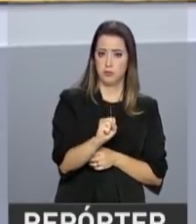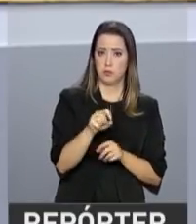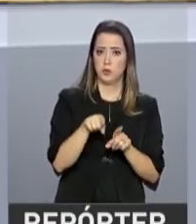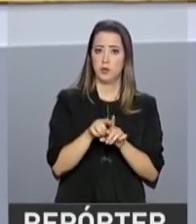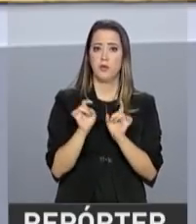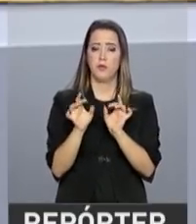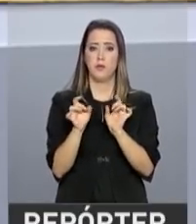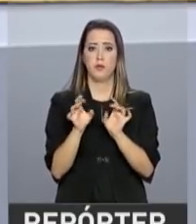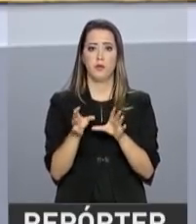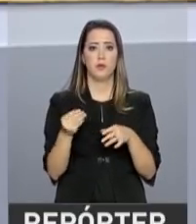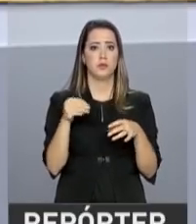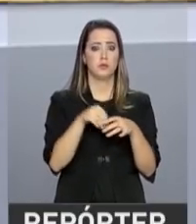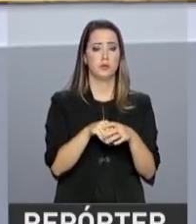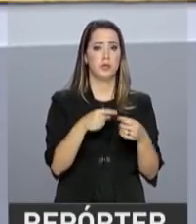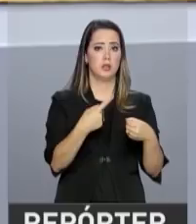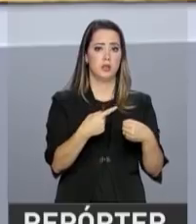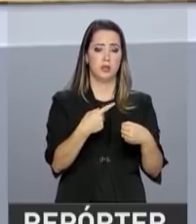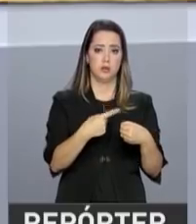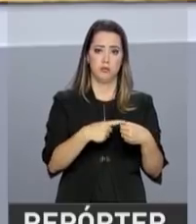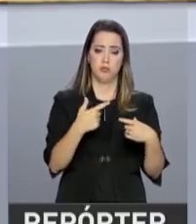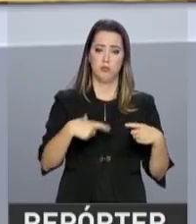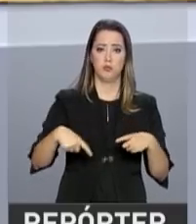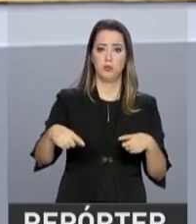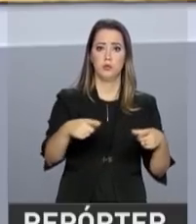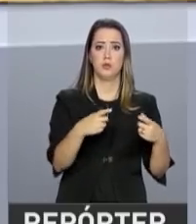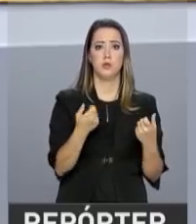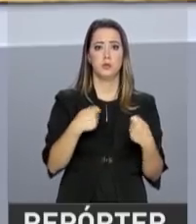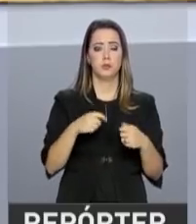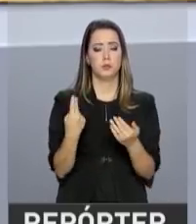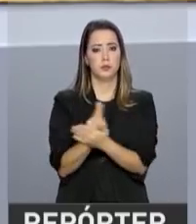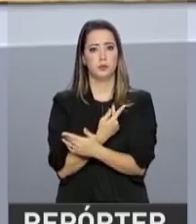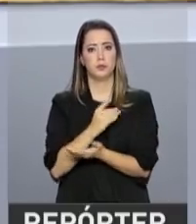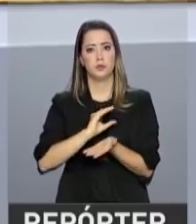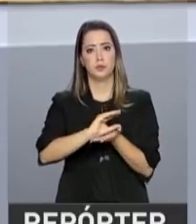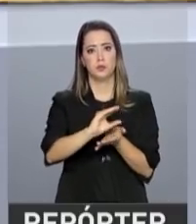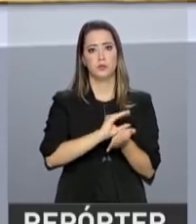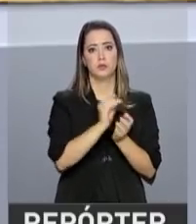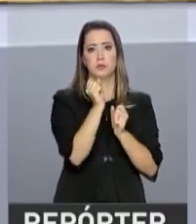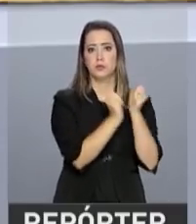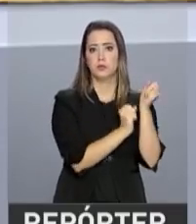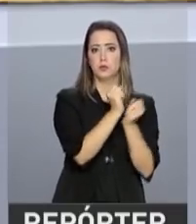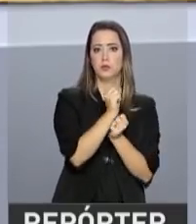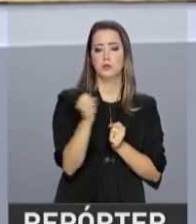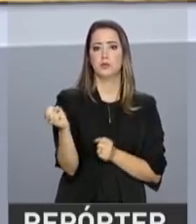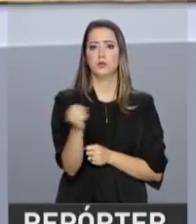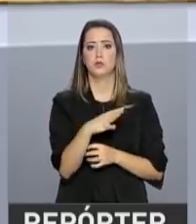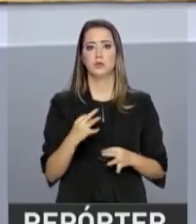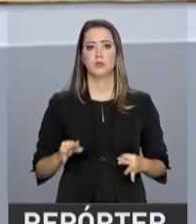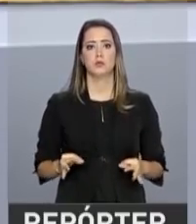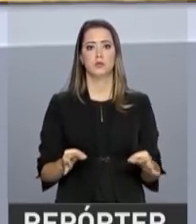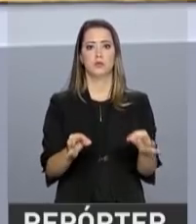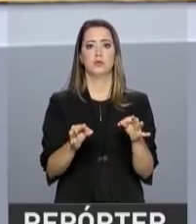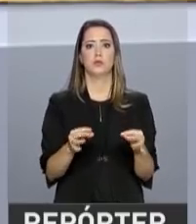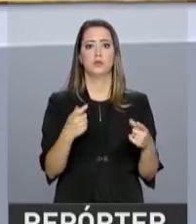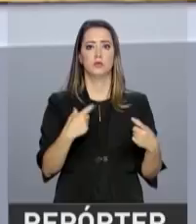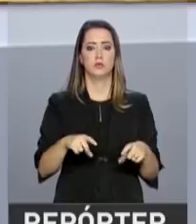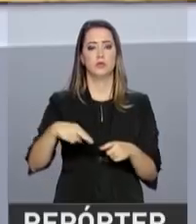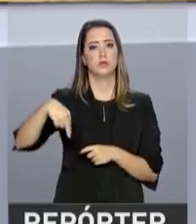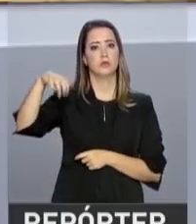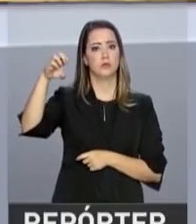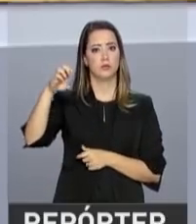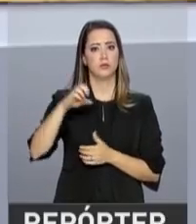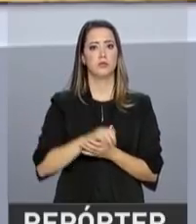das vendas no mercado interno. O benefício está condicionado à realização de investimentos na produção e em inovação tecnológica na